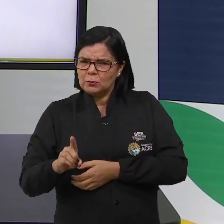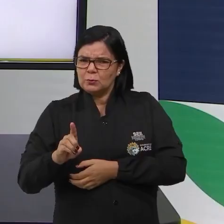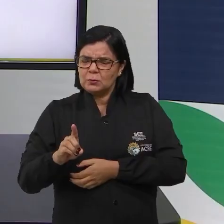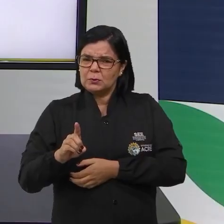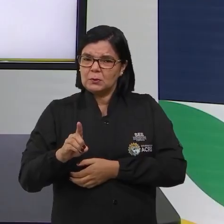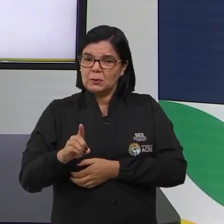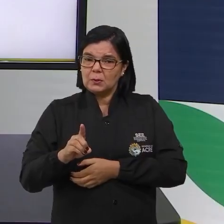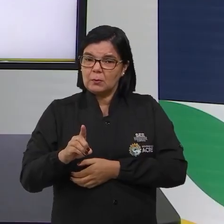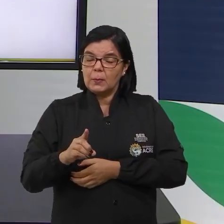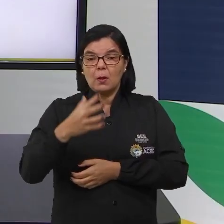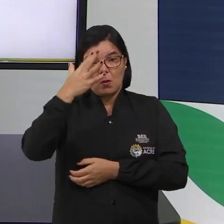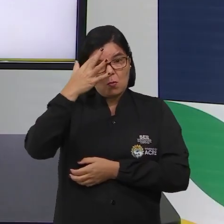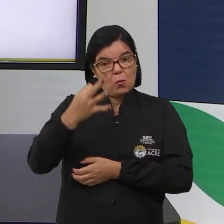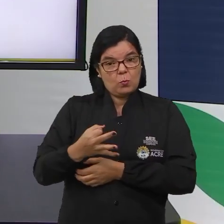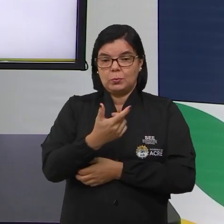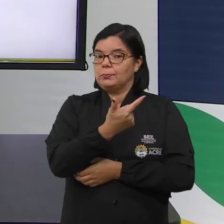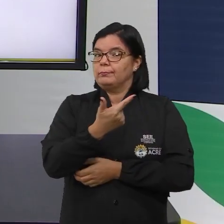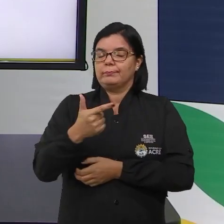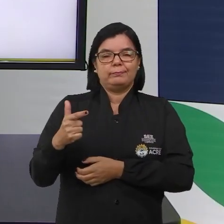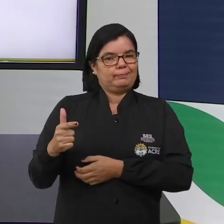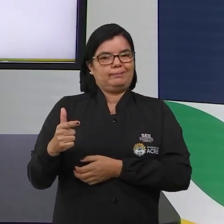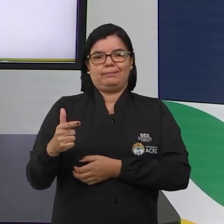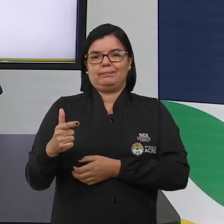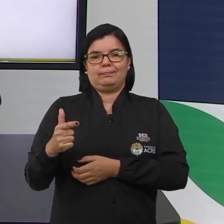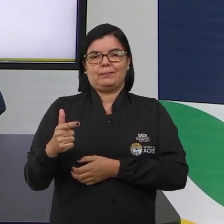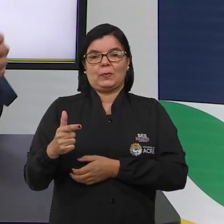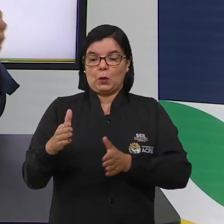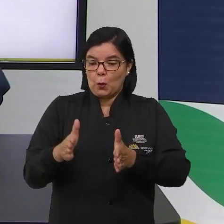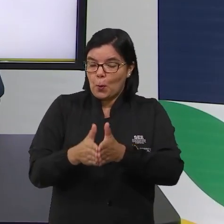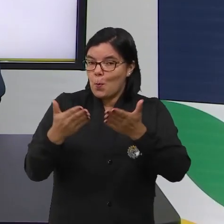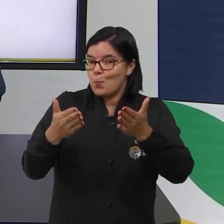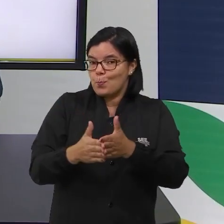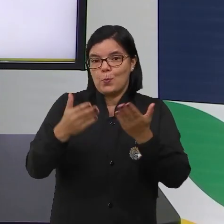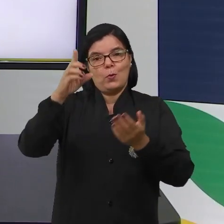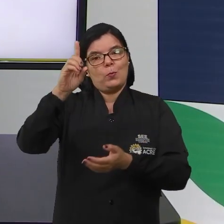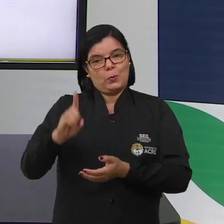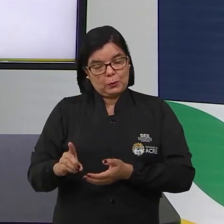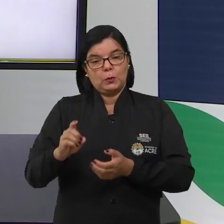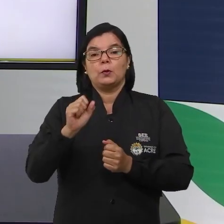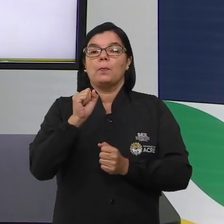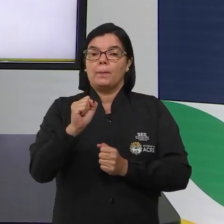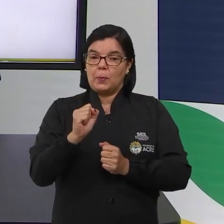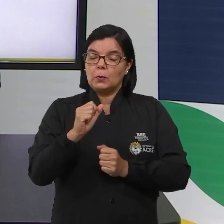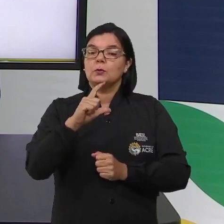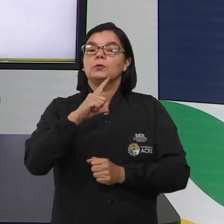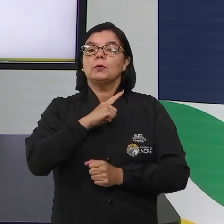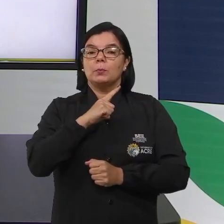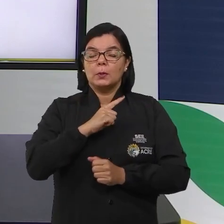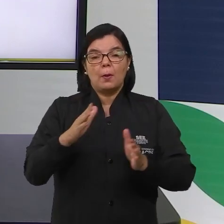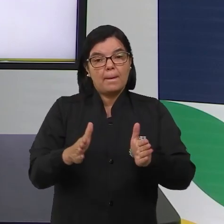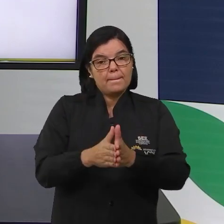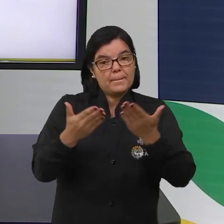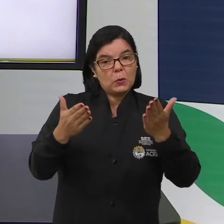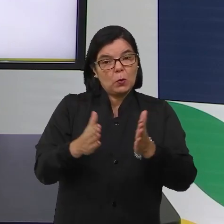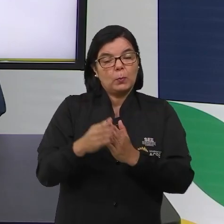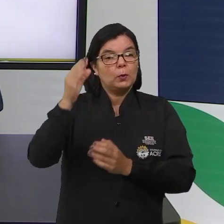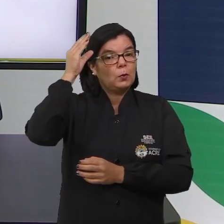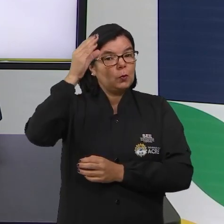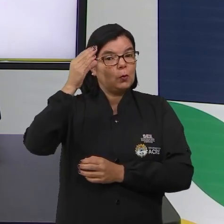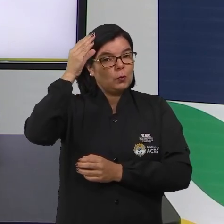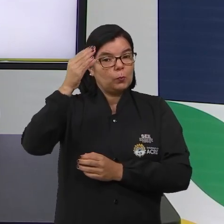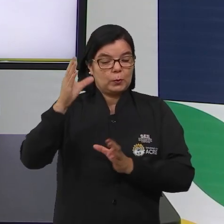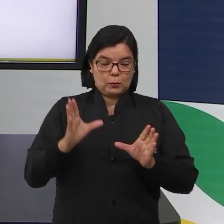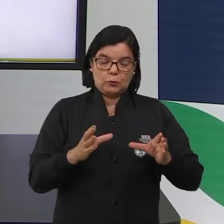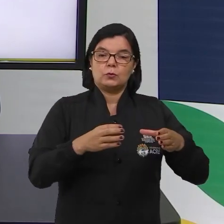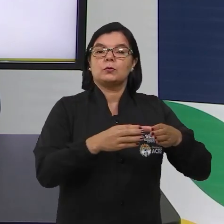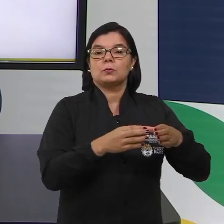você categoricamente que não. Não existe pobre de direita. O que pode existir é pobre sem consciência de